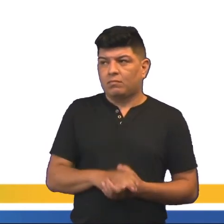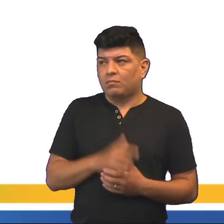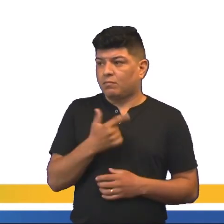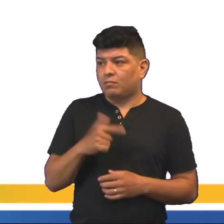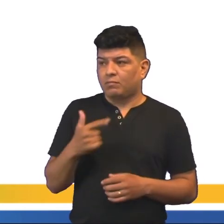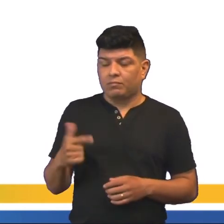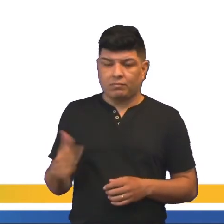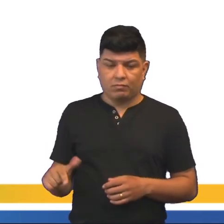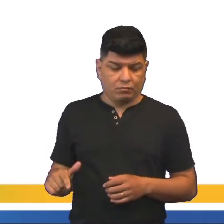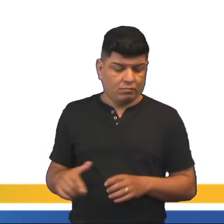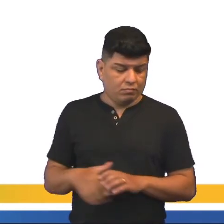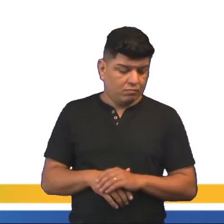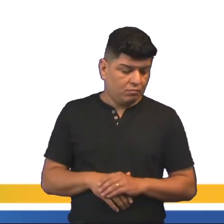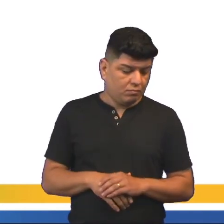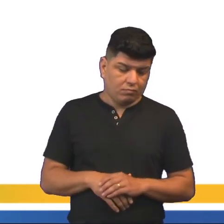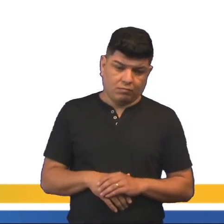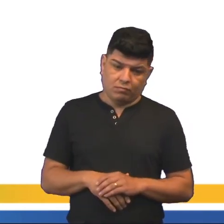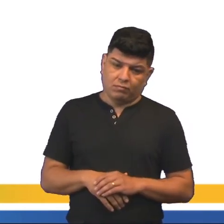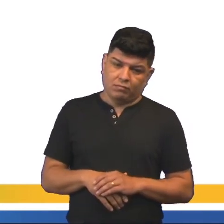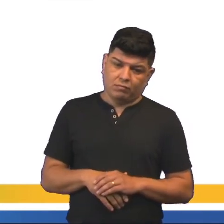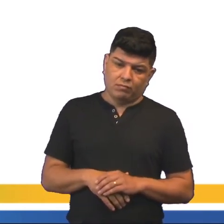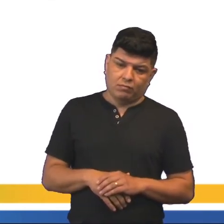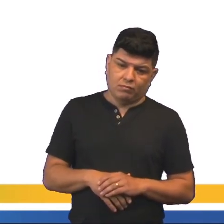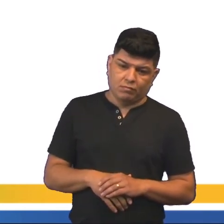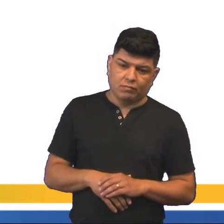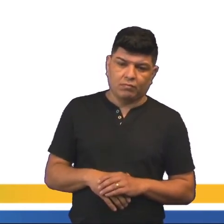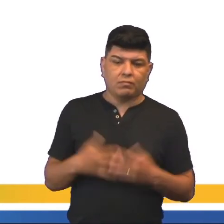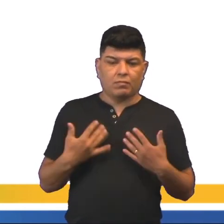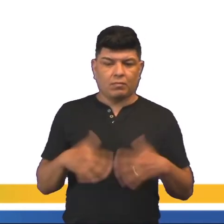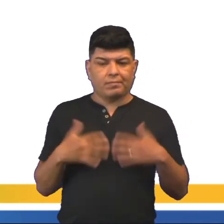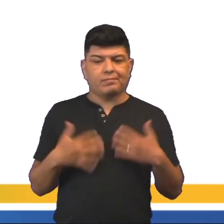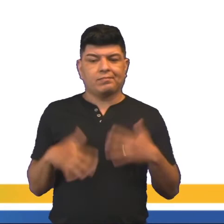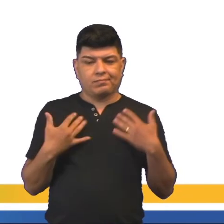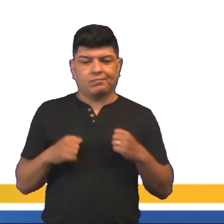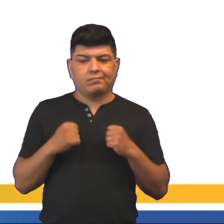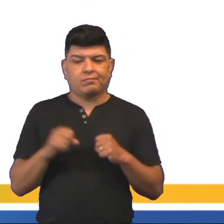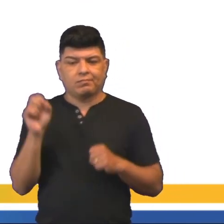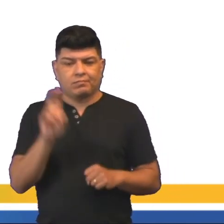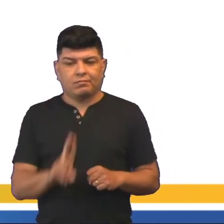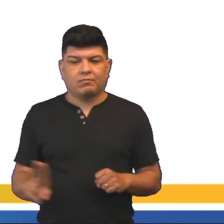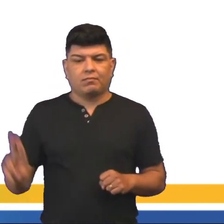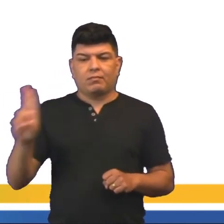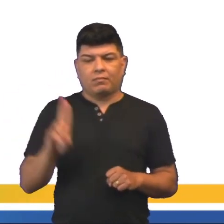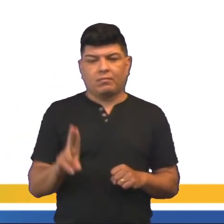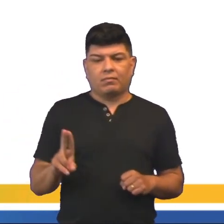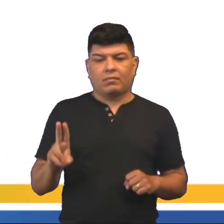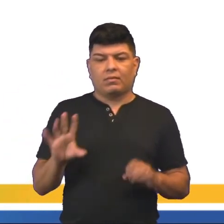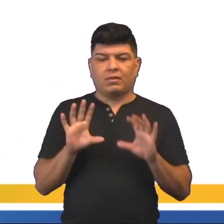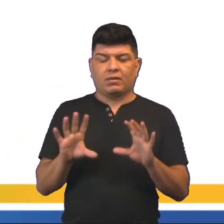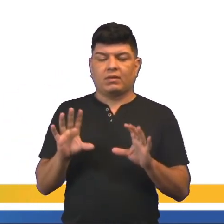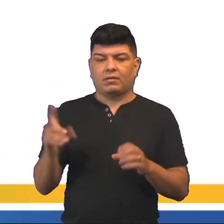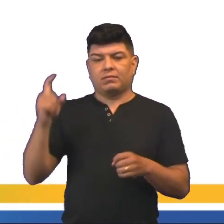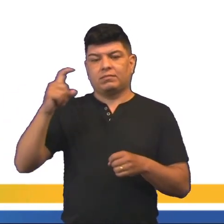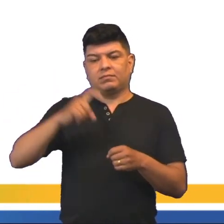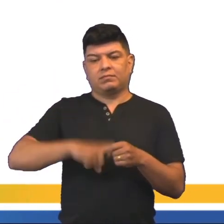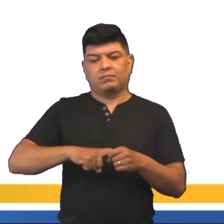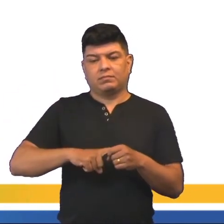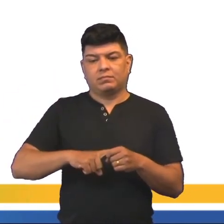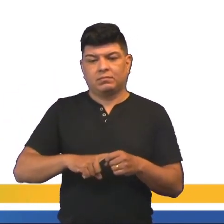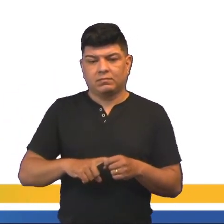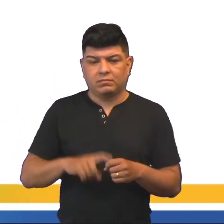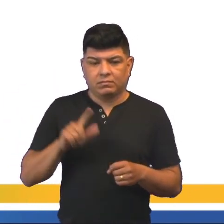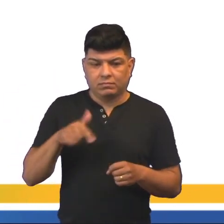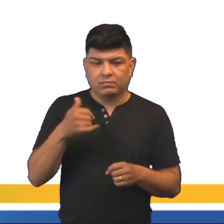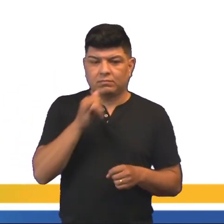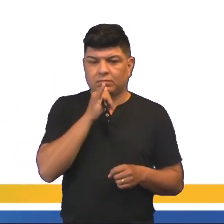não tem assim essa abundância para que a gente possa consumir. Aqui dentro das fontes renováveis, vamos citar